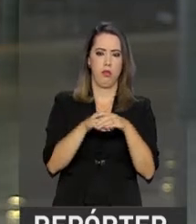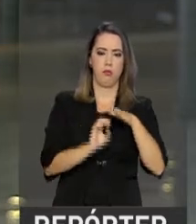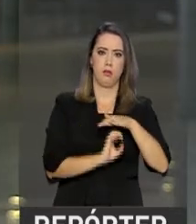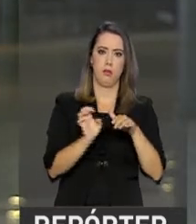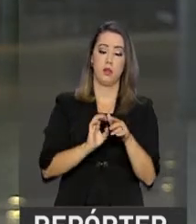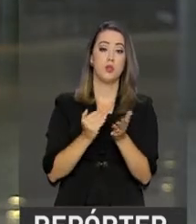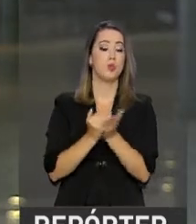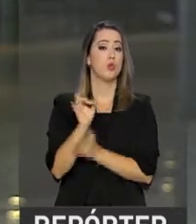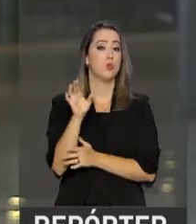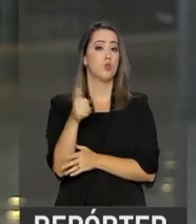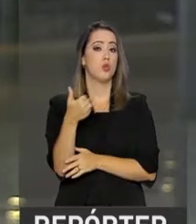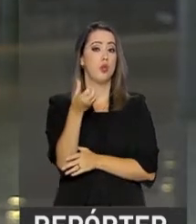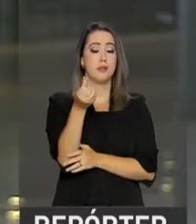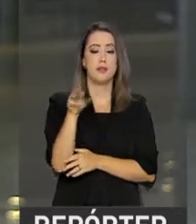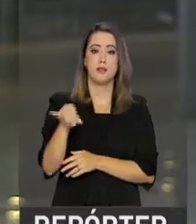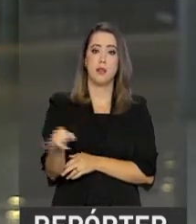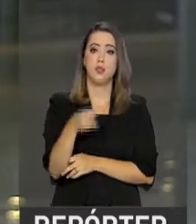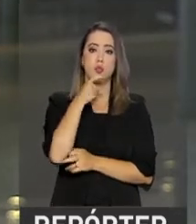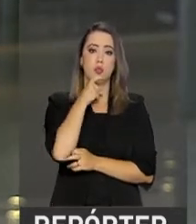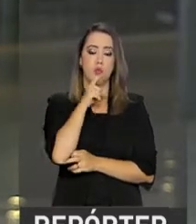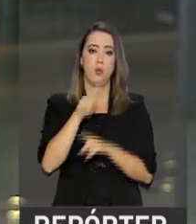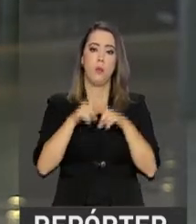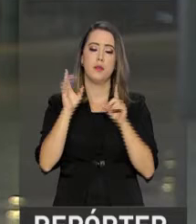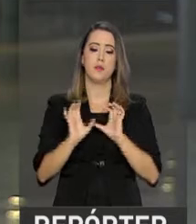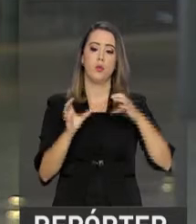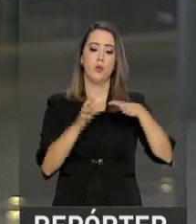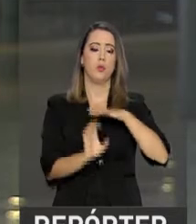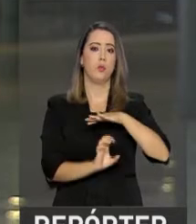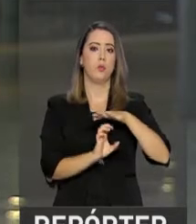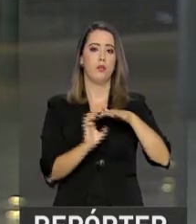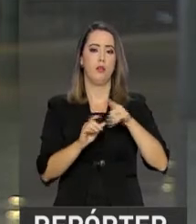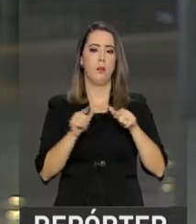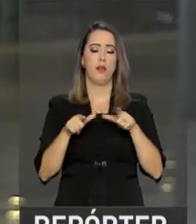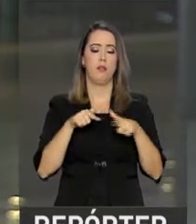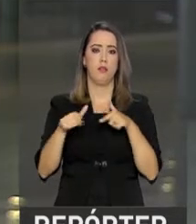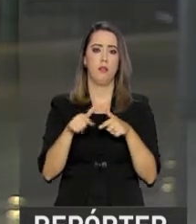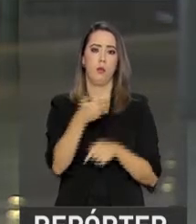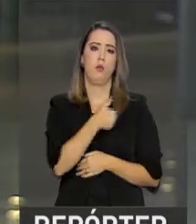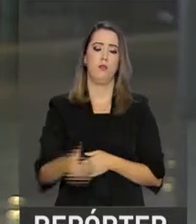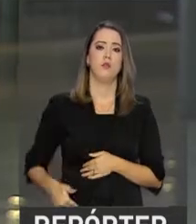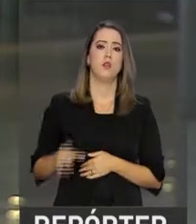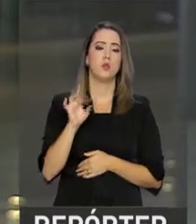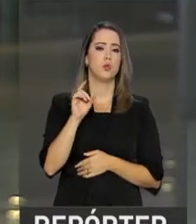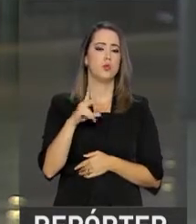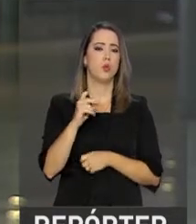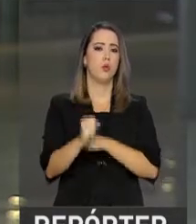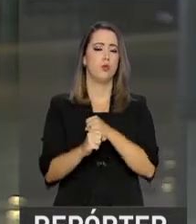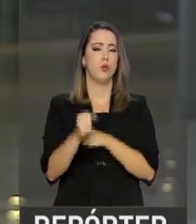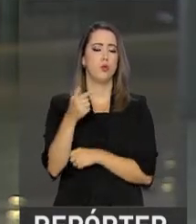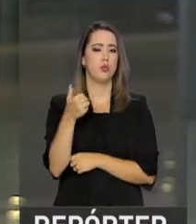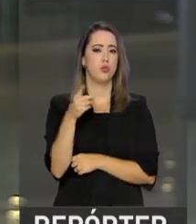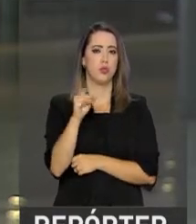a partir do dia 16 de julho já para os órgãos públicos o e social torna-se obrigatório somente a partir do dia